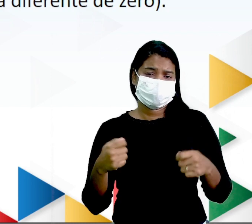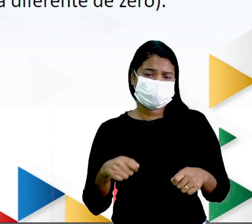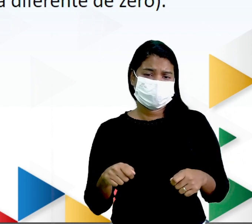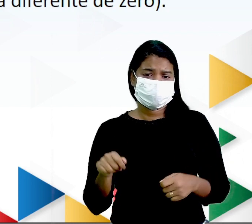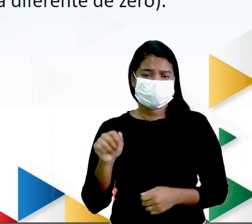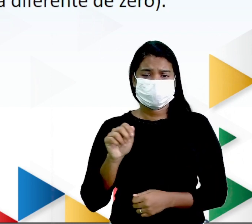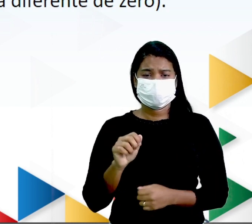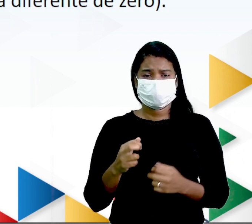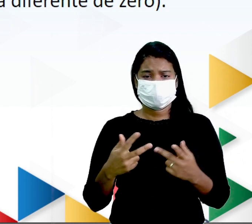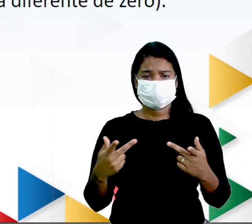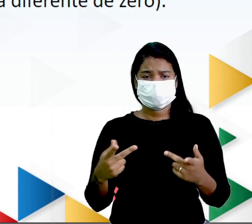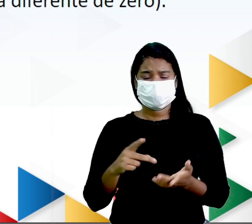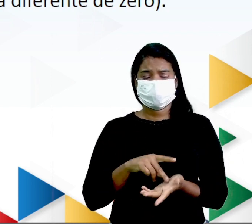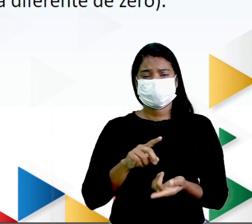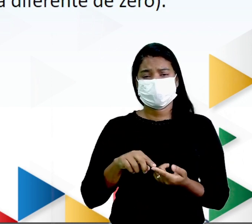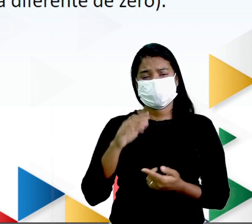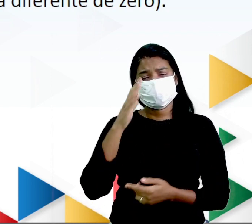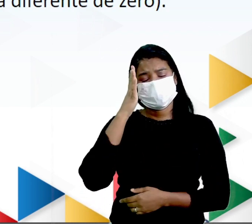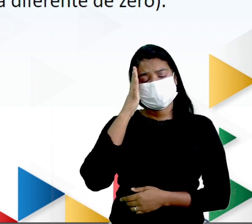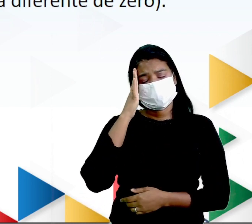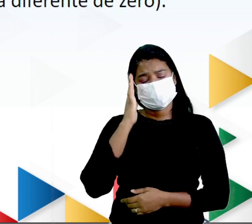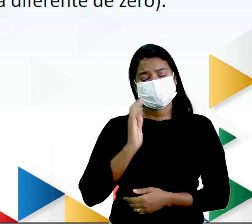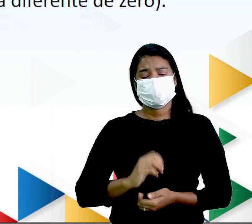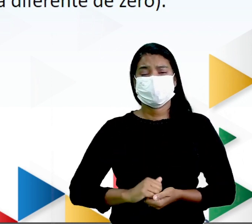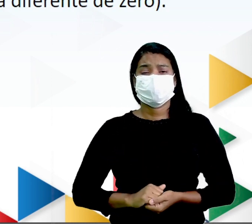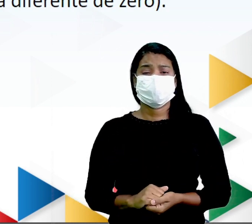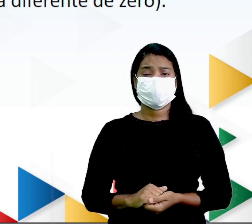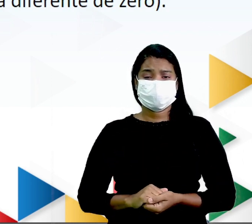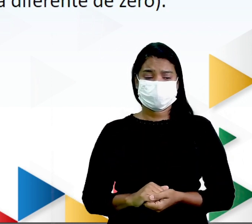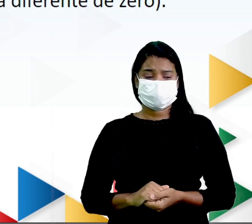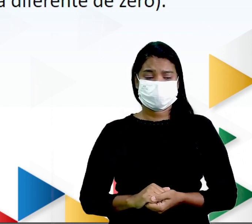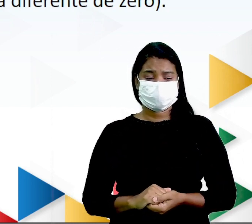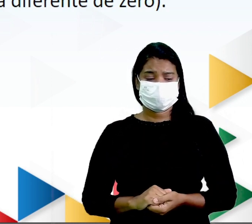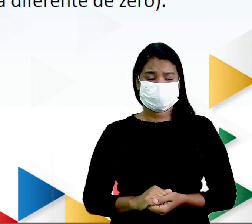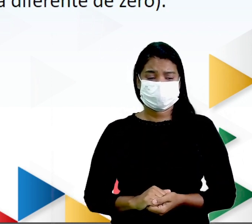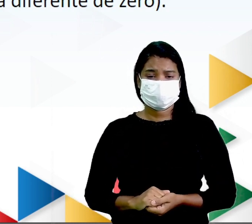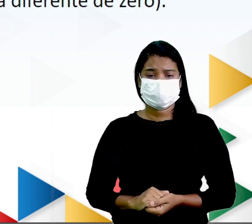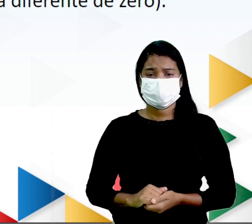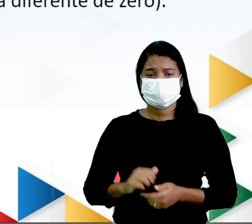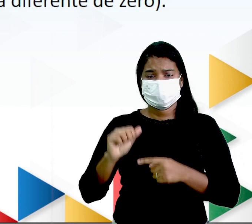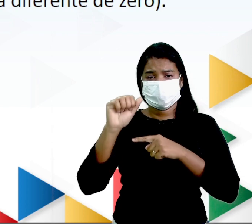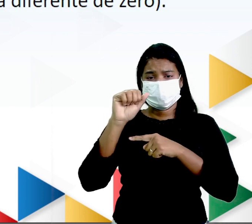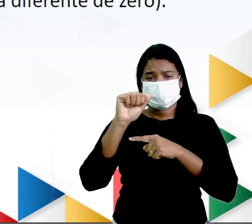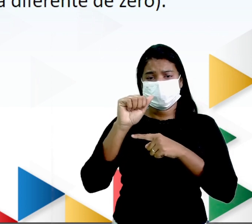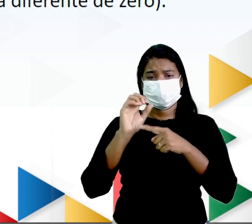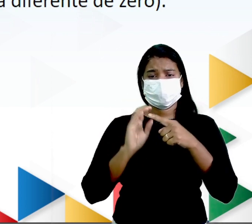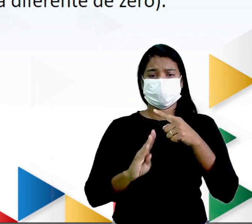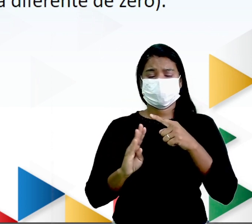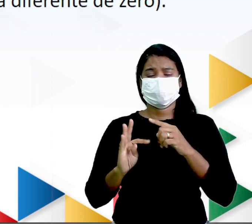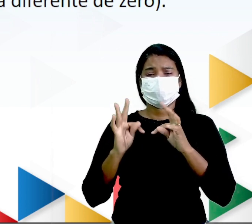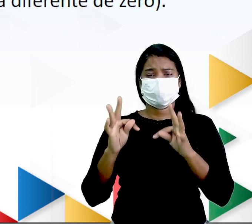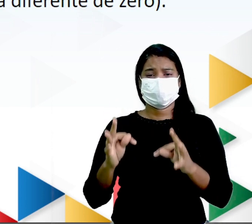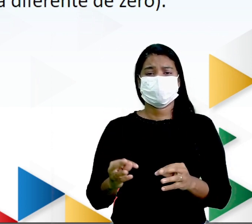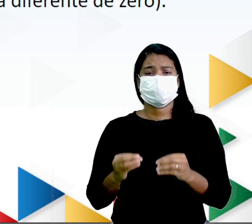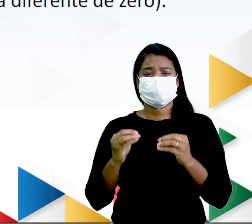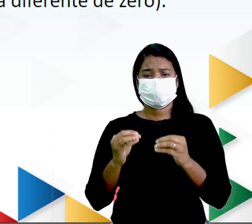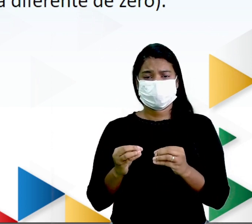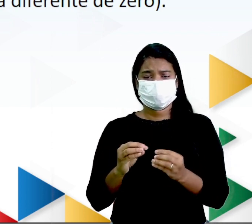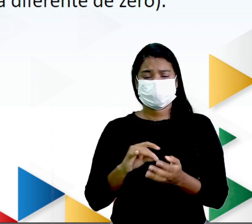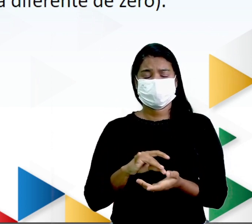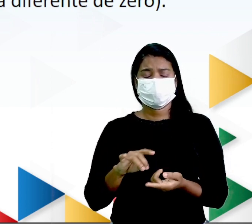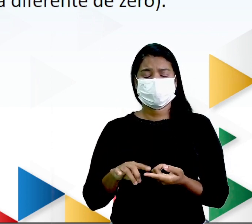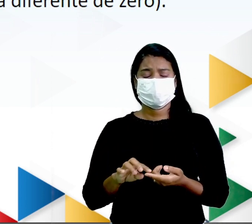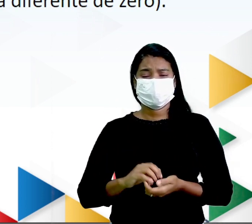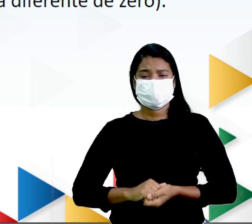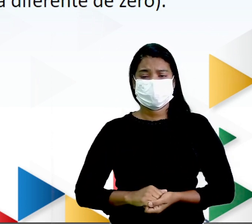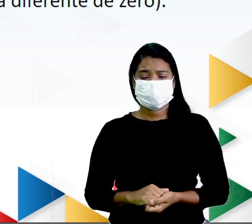símbolos também, desde que você entenda que A vai ser a parte e B vai ser o todo, em que esse todo não pode ser igual a 0, tá